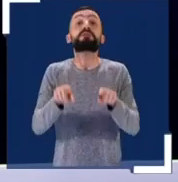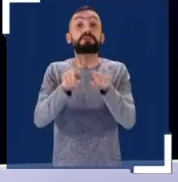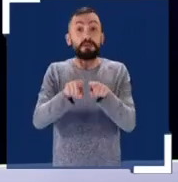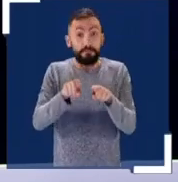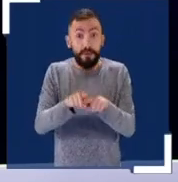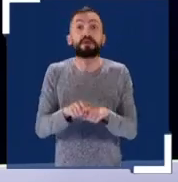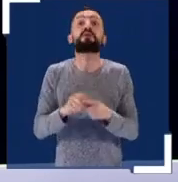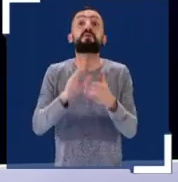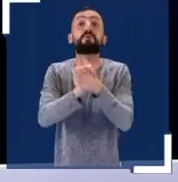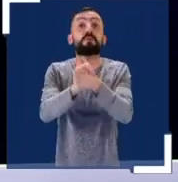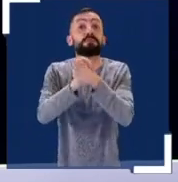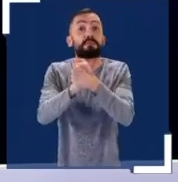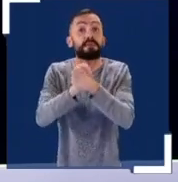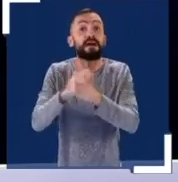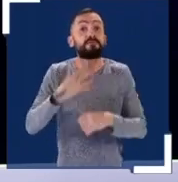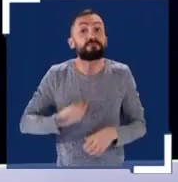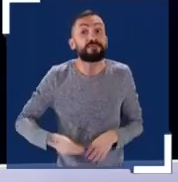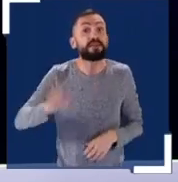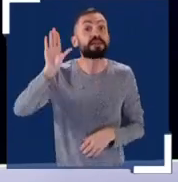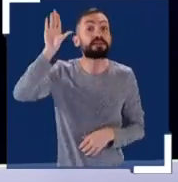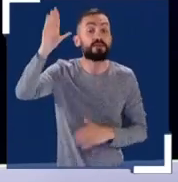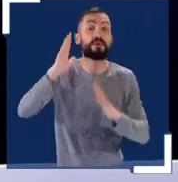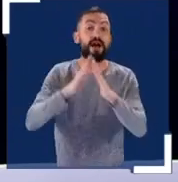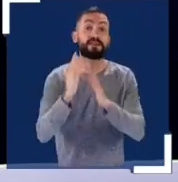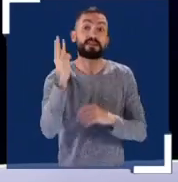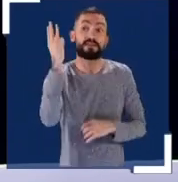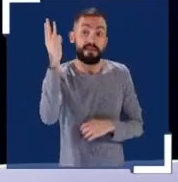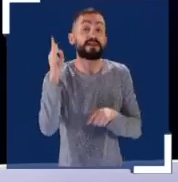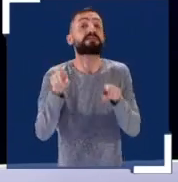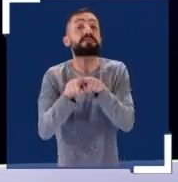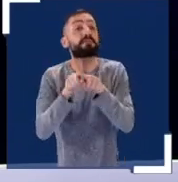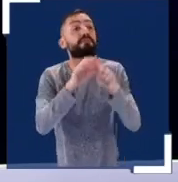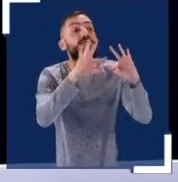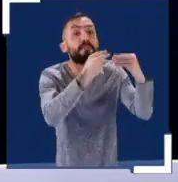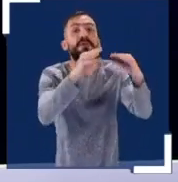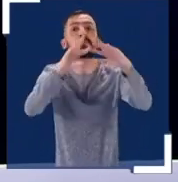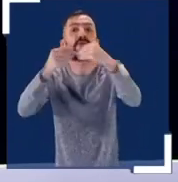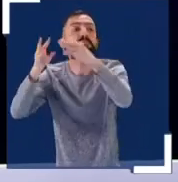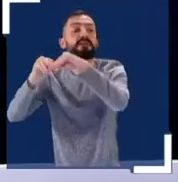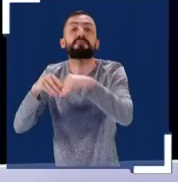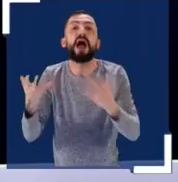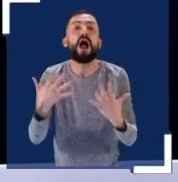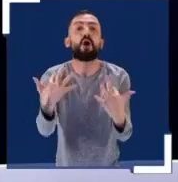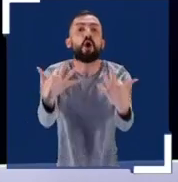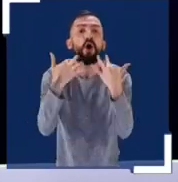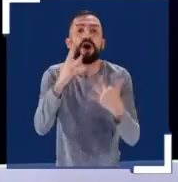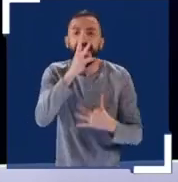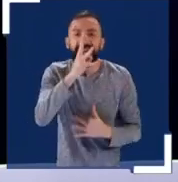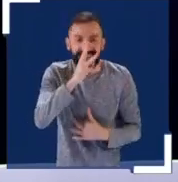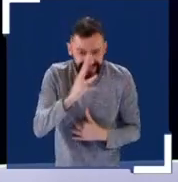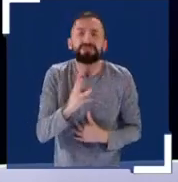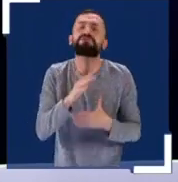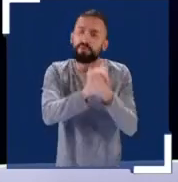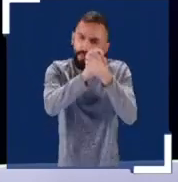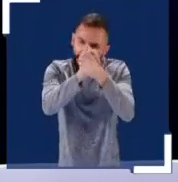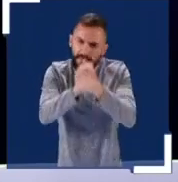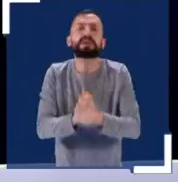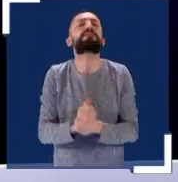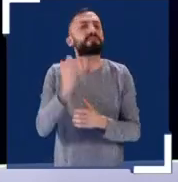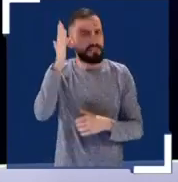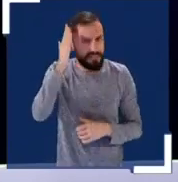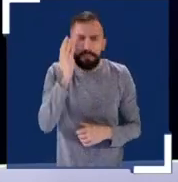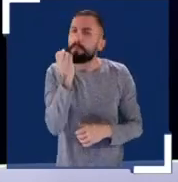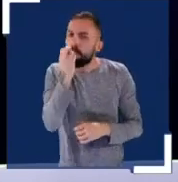Cumprimentar os meus 3 filhos que estão em casa e as famílias que estão nos assistindo nesse momento. Defendo, sim, boa educação. Defendo